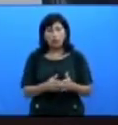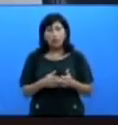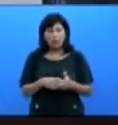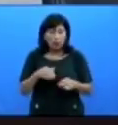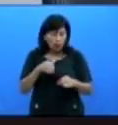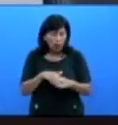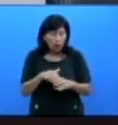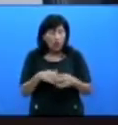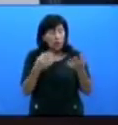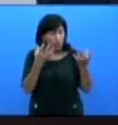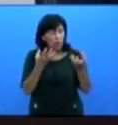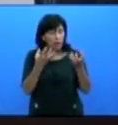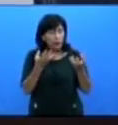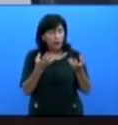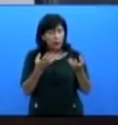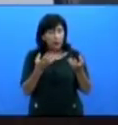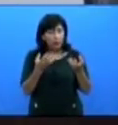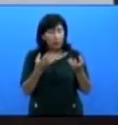leituras